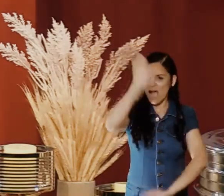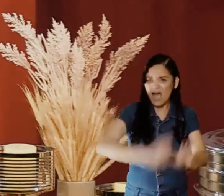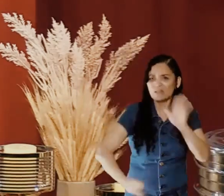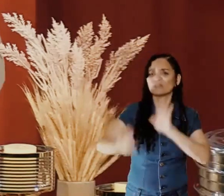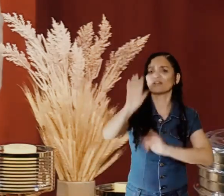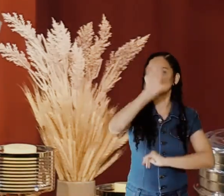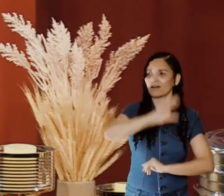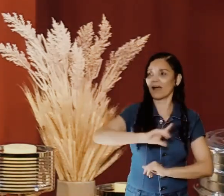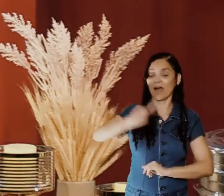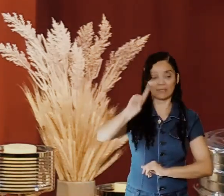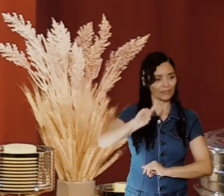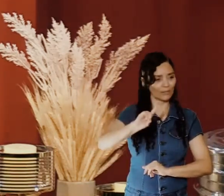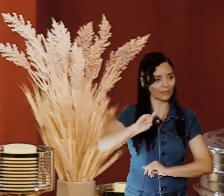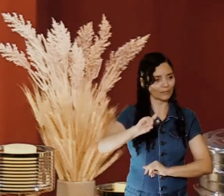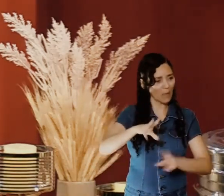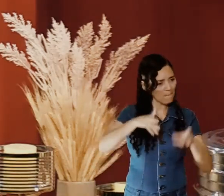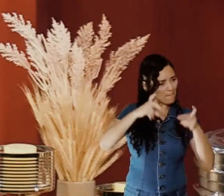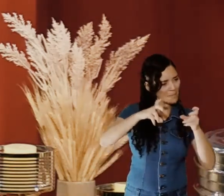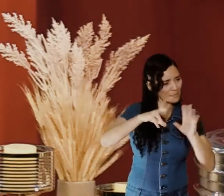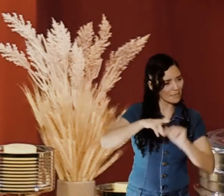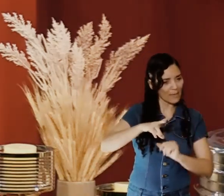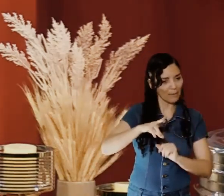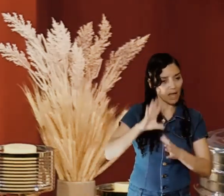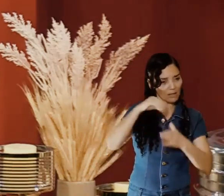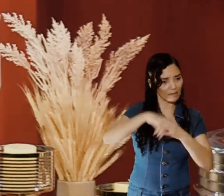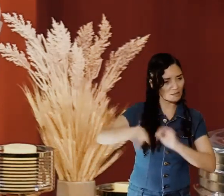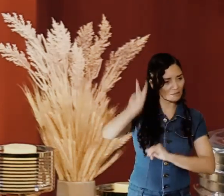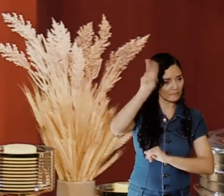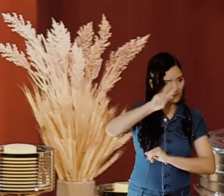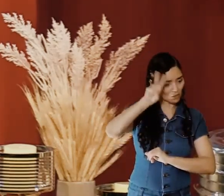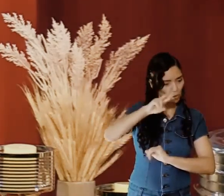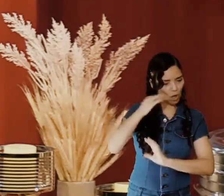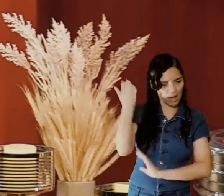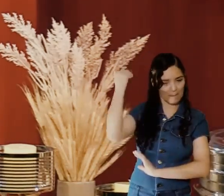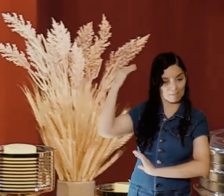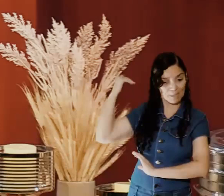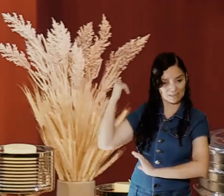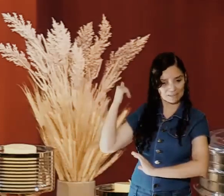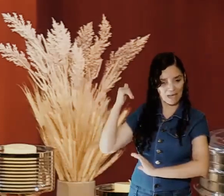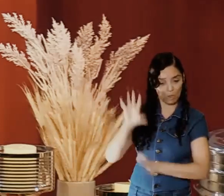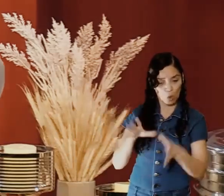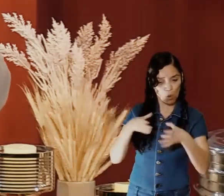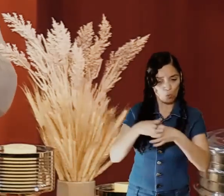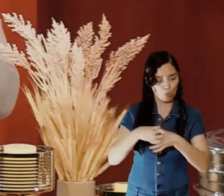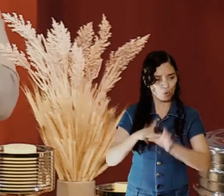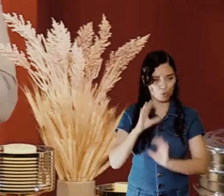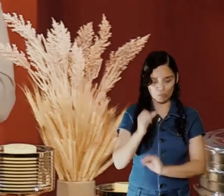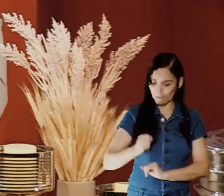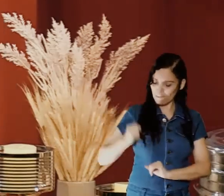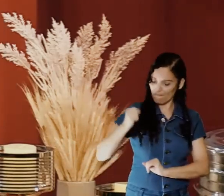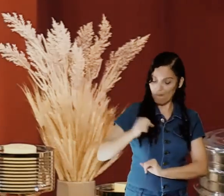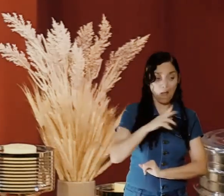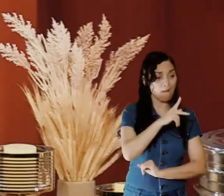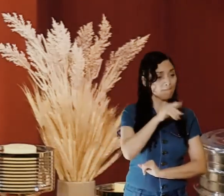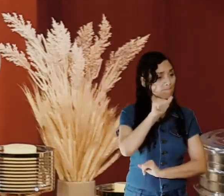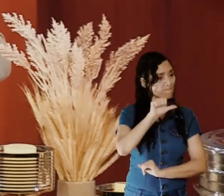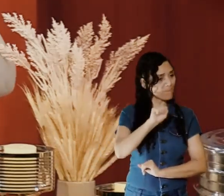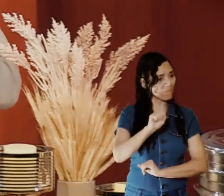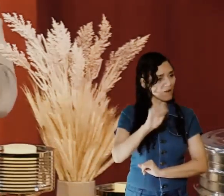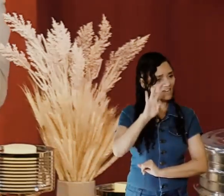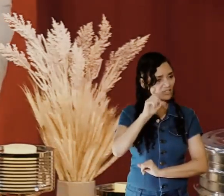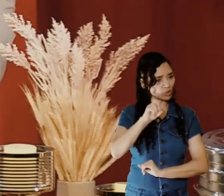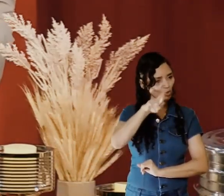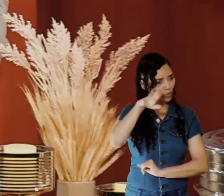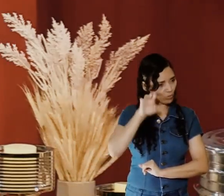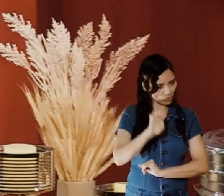receberam, creram e adoraram. Os céus, os anjos adoraram ao Senhor. Quando